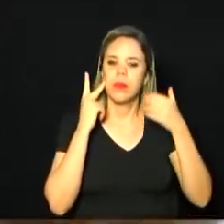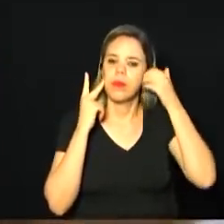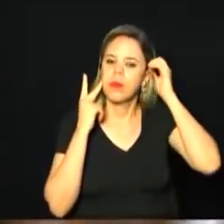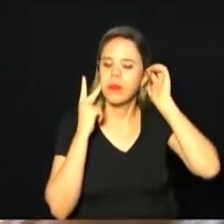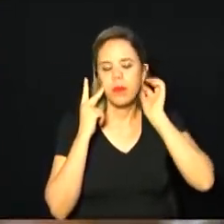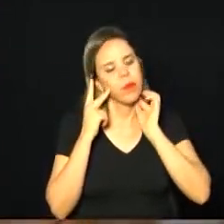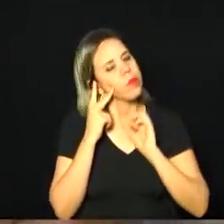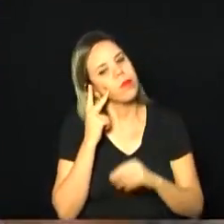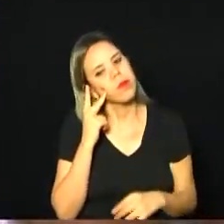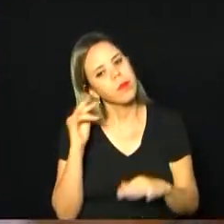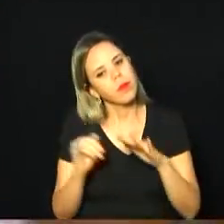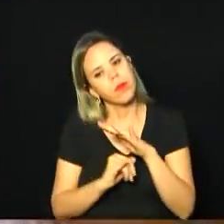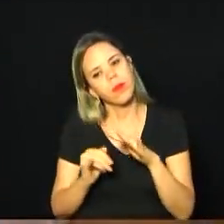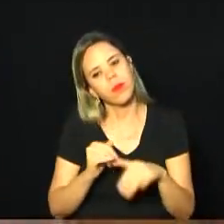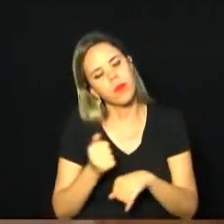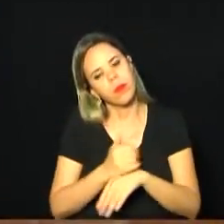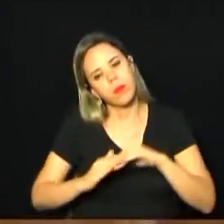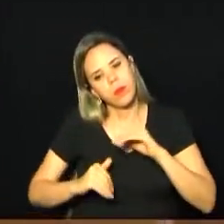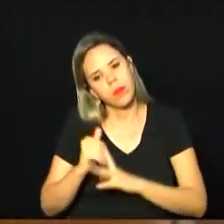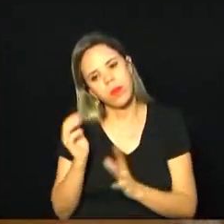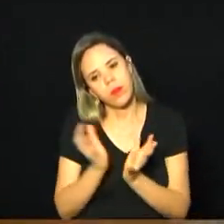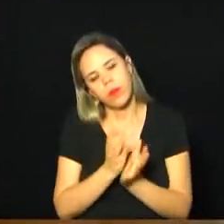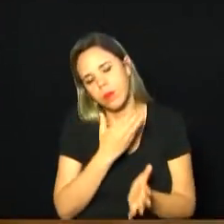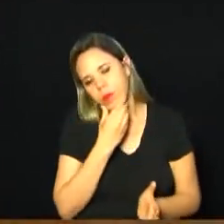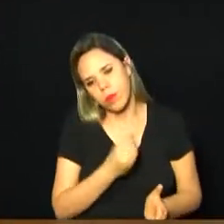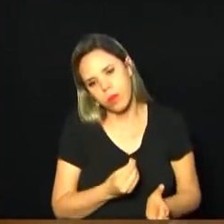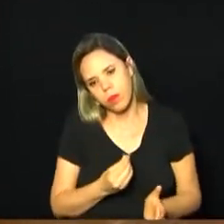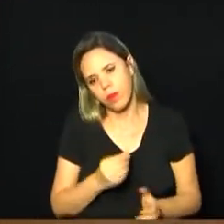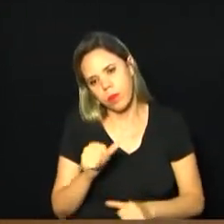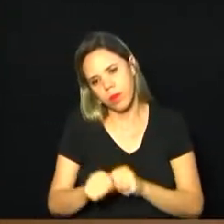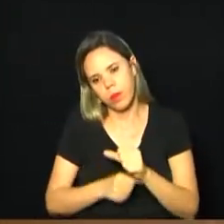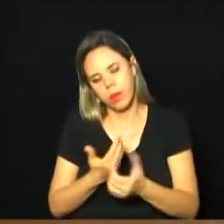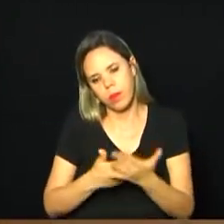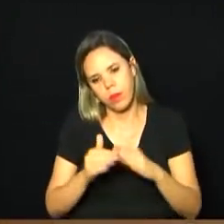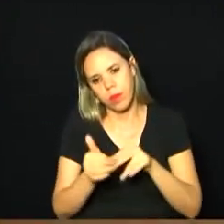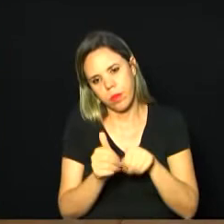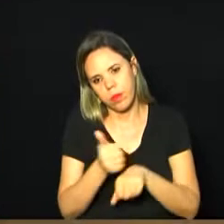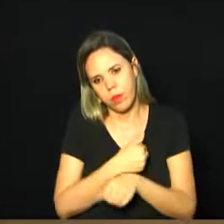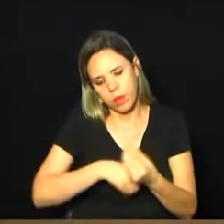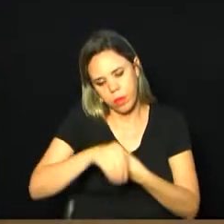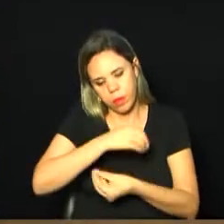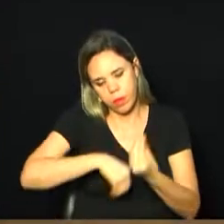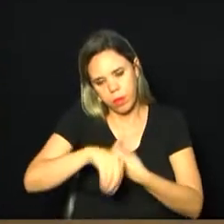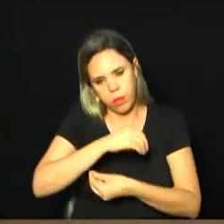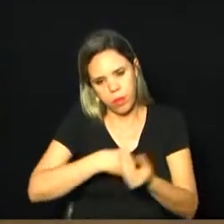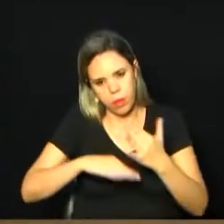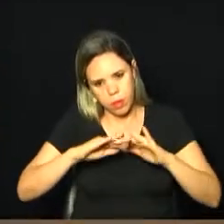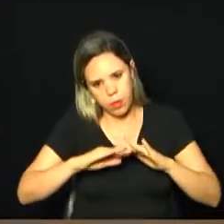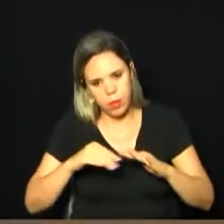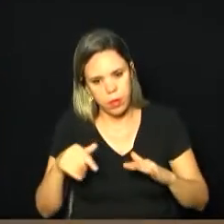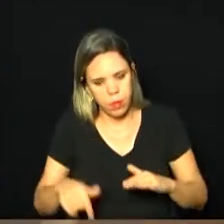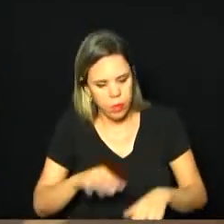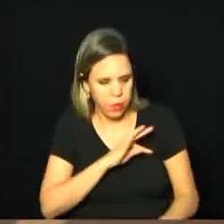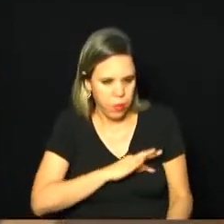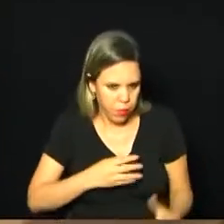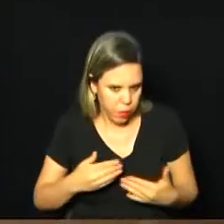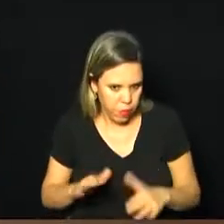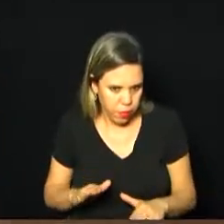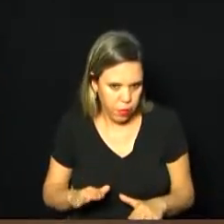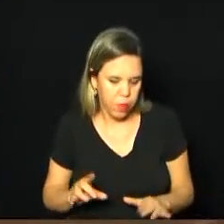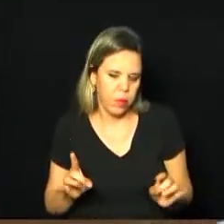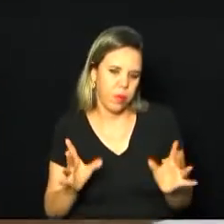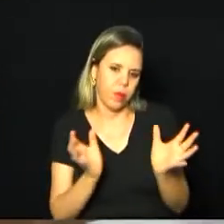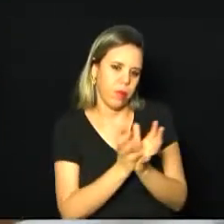jeans Instituto profissional masculino Bento Quirino ela se torna escola profissional mista Bento Quirino e se abriu uma